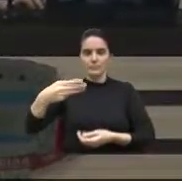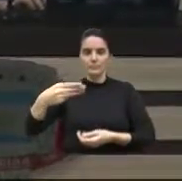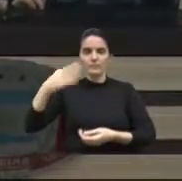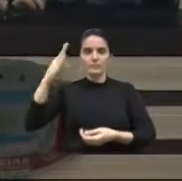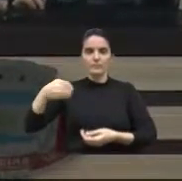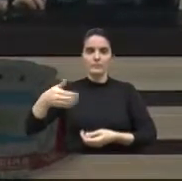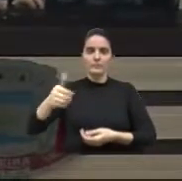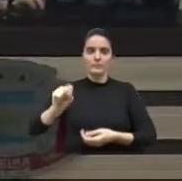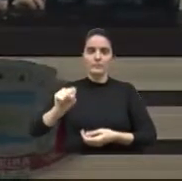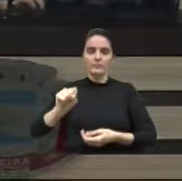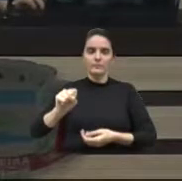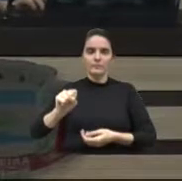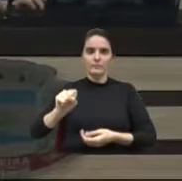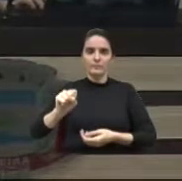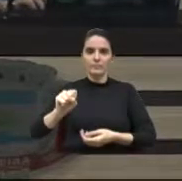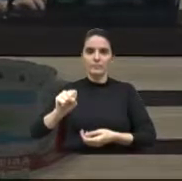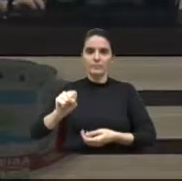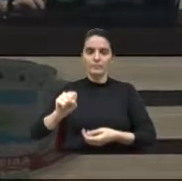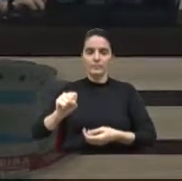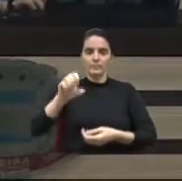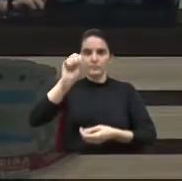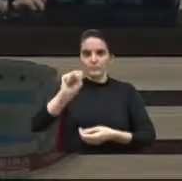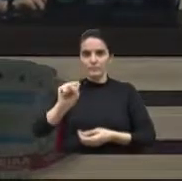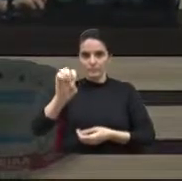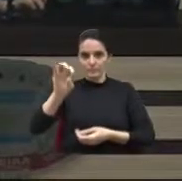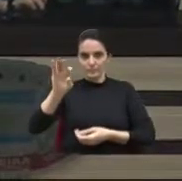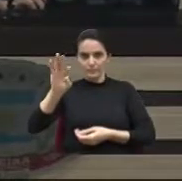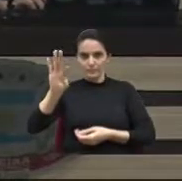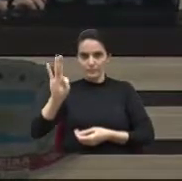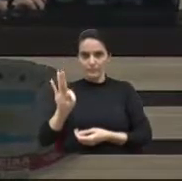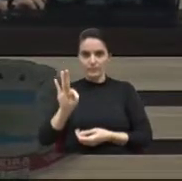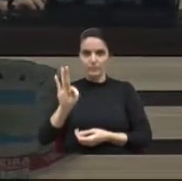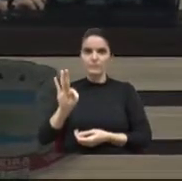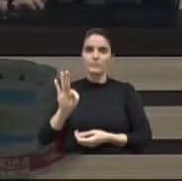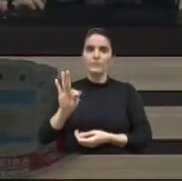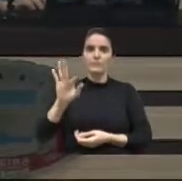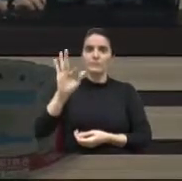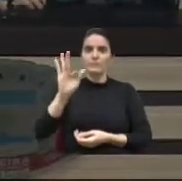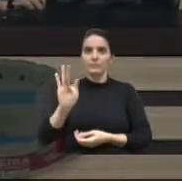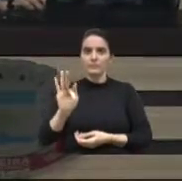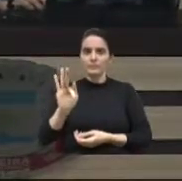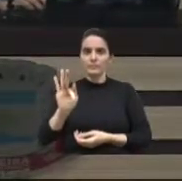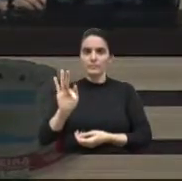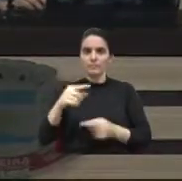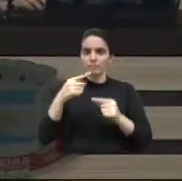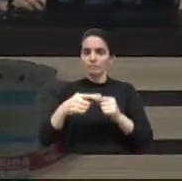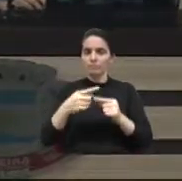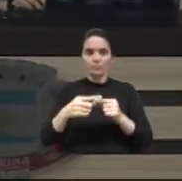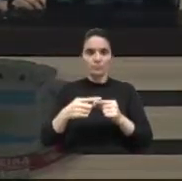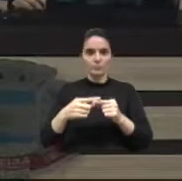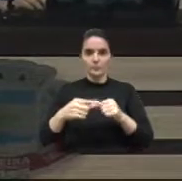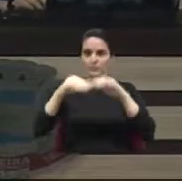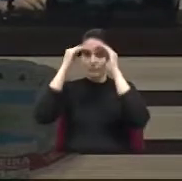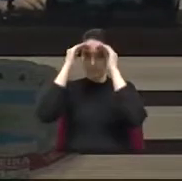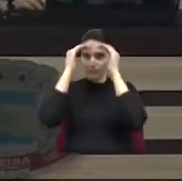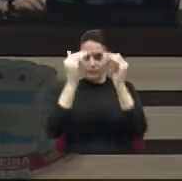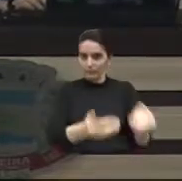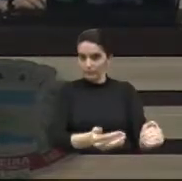113/2018, moção de apelo ao Supremo Tribunal Federal pelo não acolhimento de arguição de descumprimento de preceito fundamental